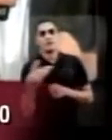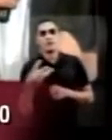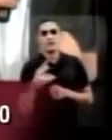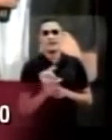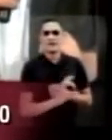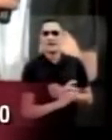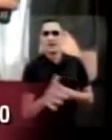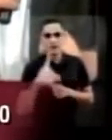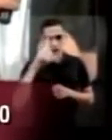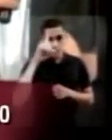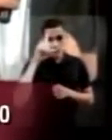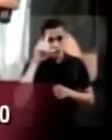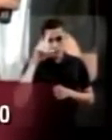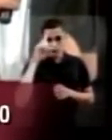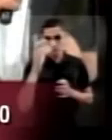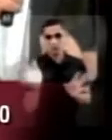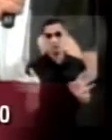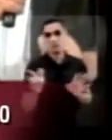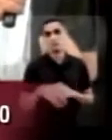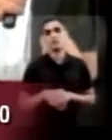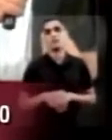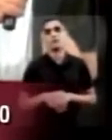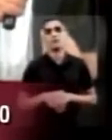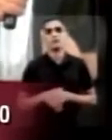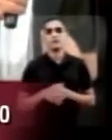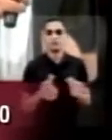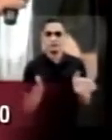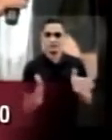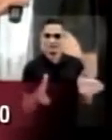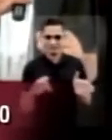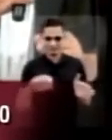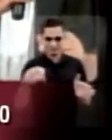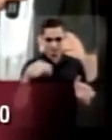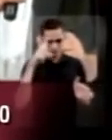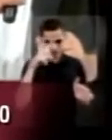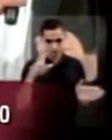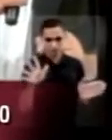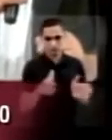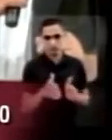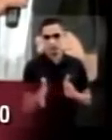por dia de média 9. Nós, inicialmente,